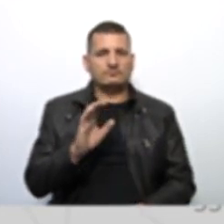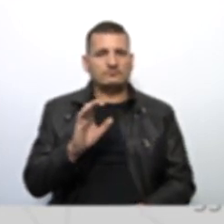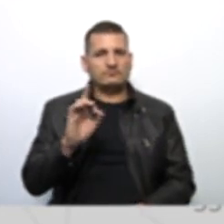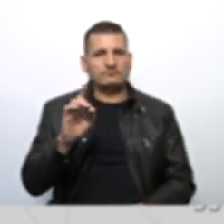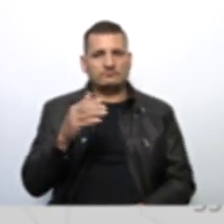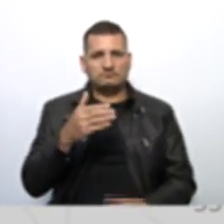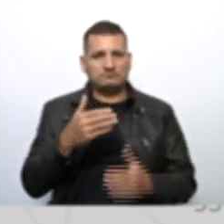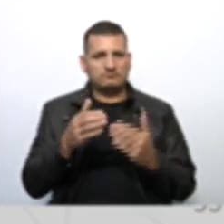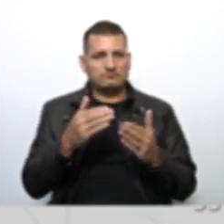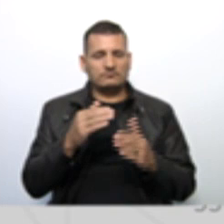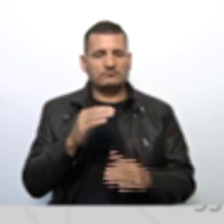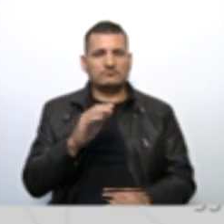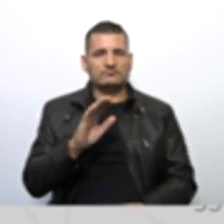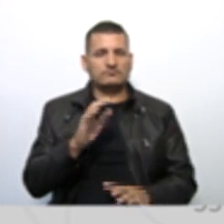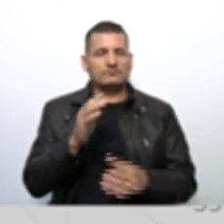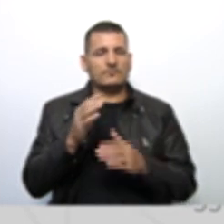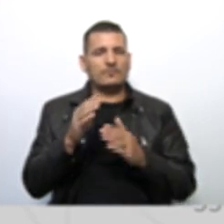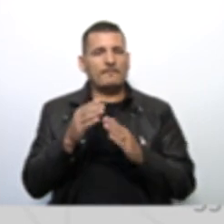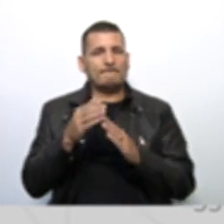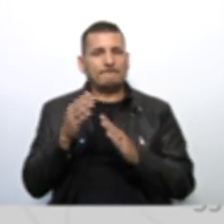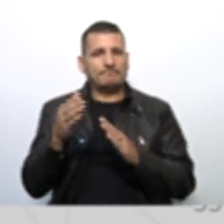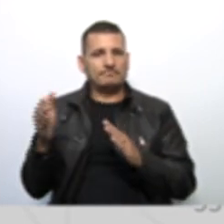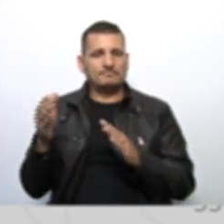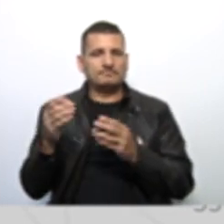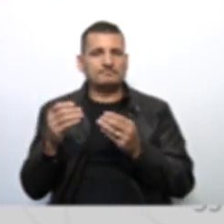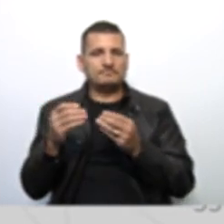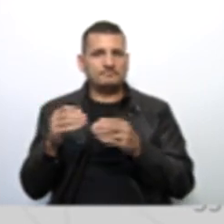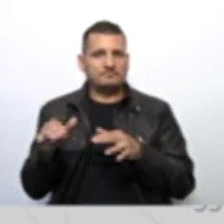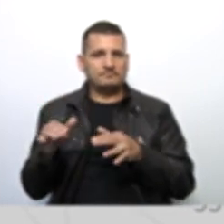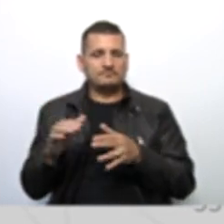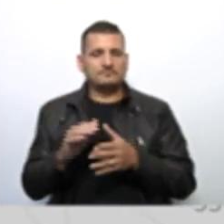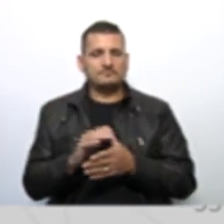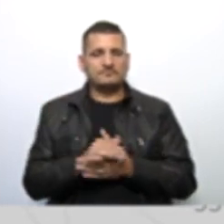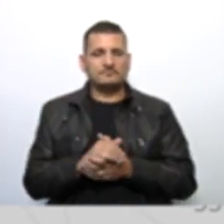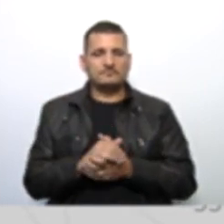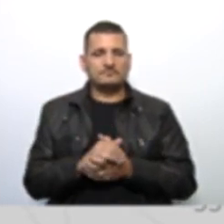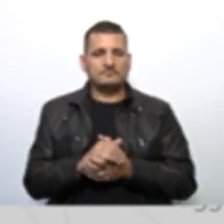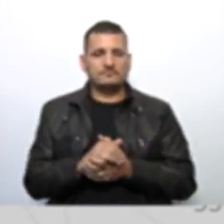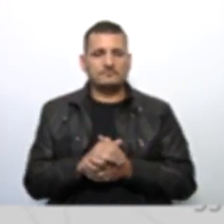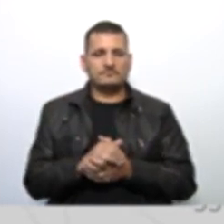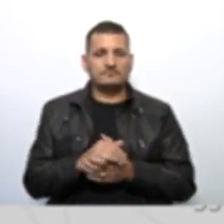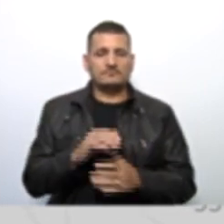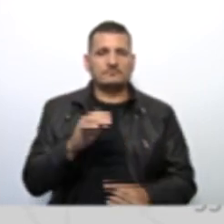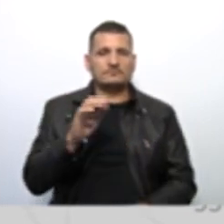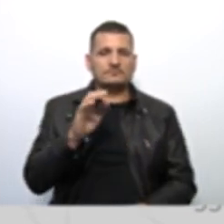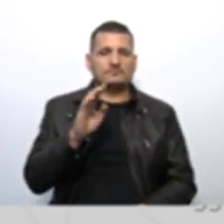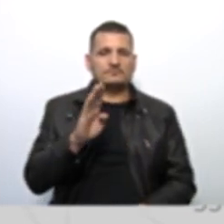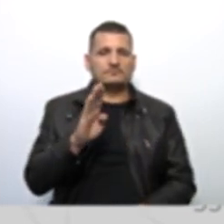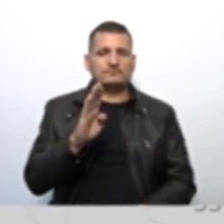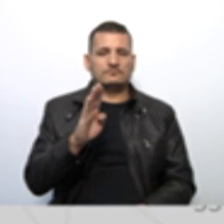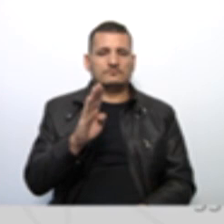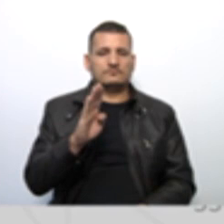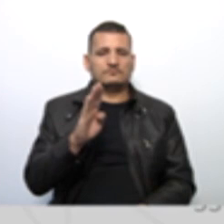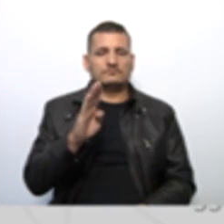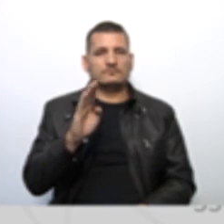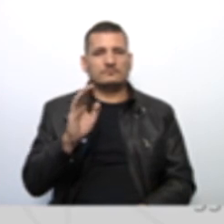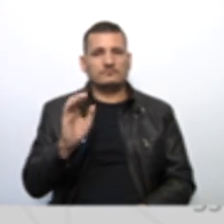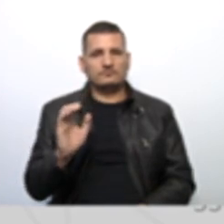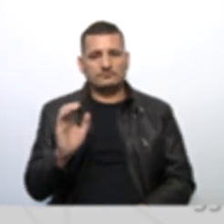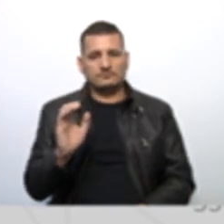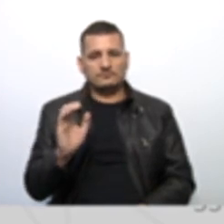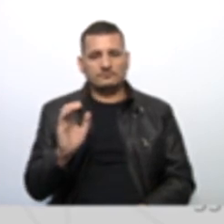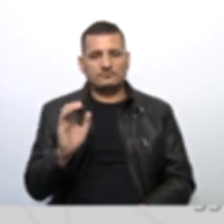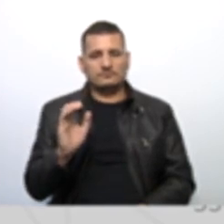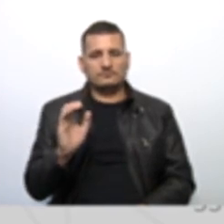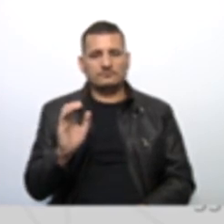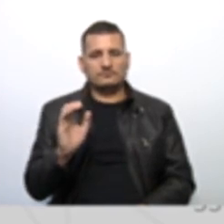demais. Então, vamos ver se é isso mesmo. Vamos supor que eu interrompi a conexão entre B e C mais uma vez, que nem eu expliquei em